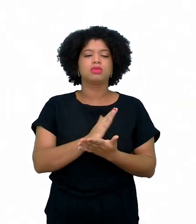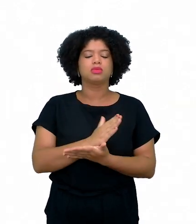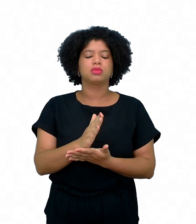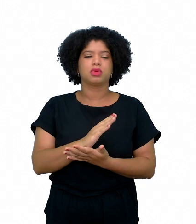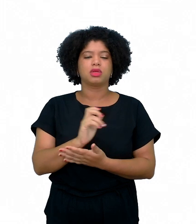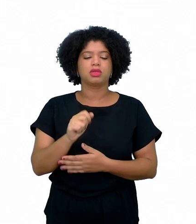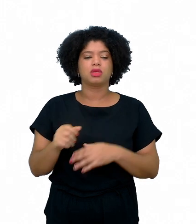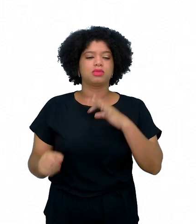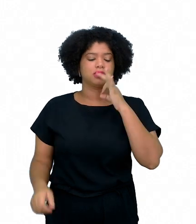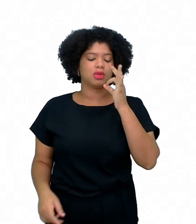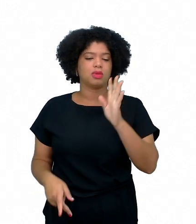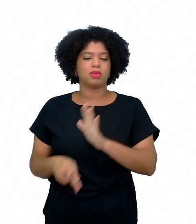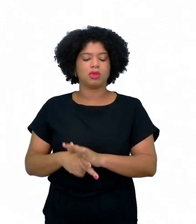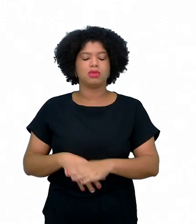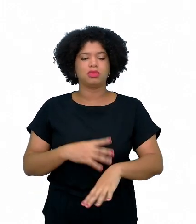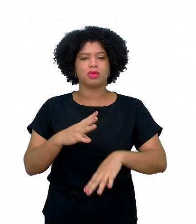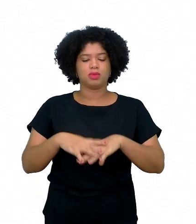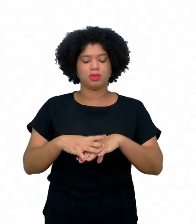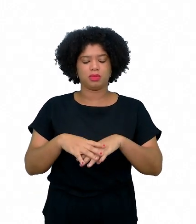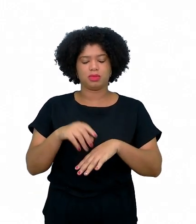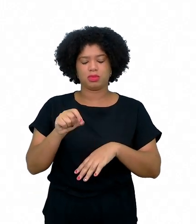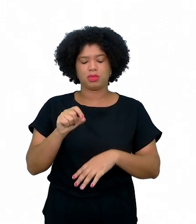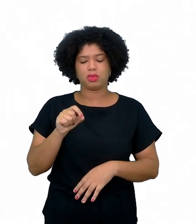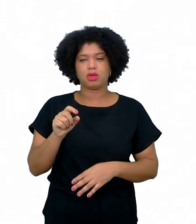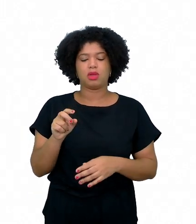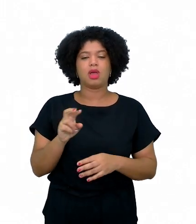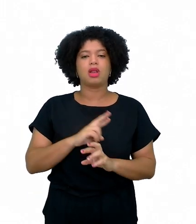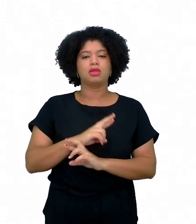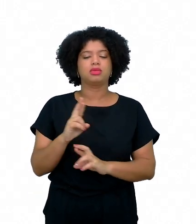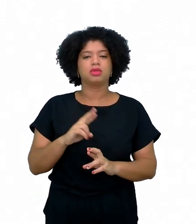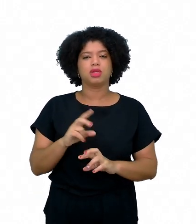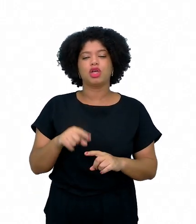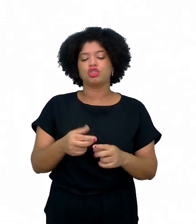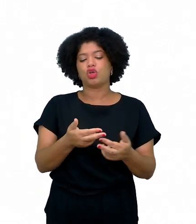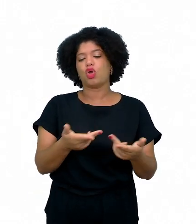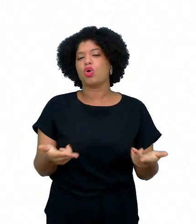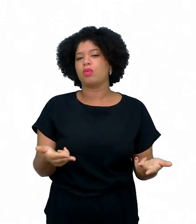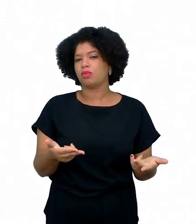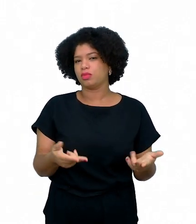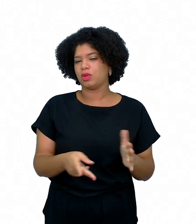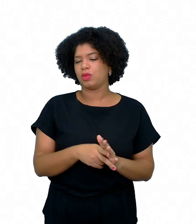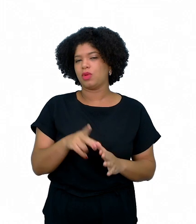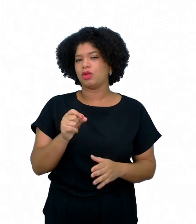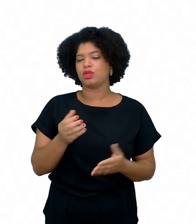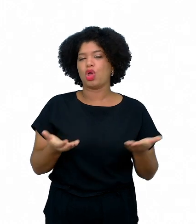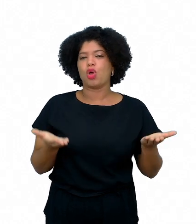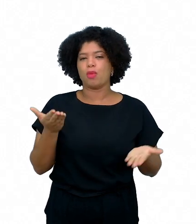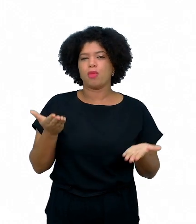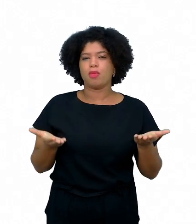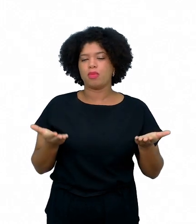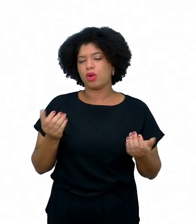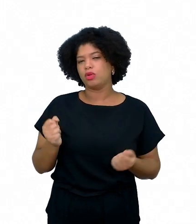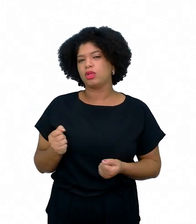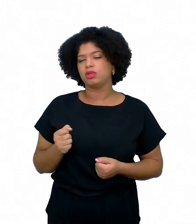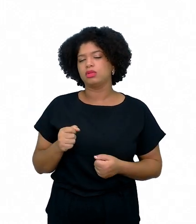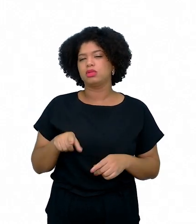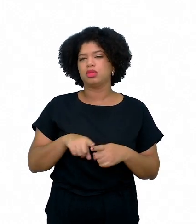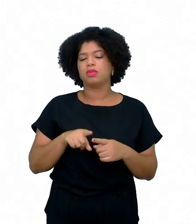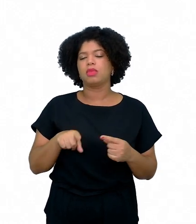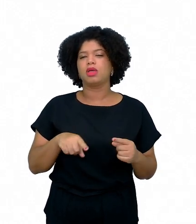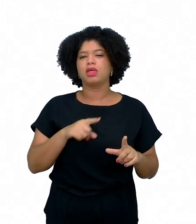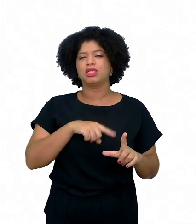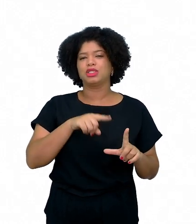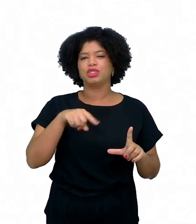pode comentar em matemática, que envolva um objeto em relação à proporção, a índices, né?